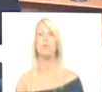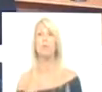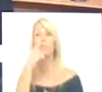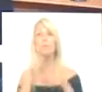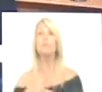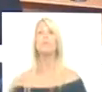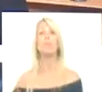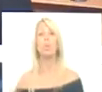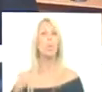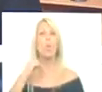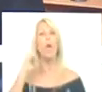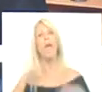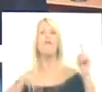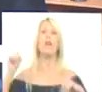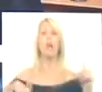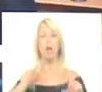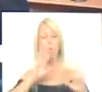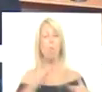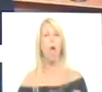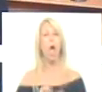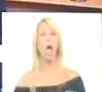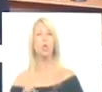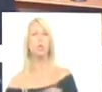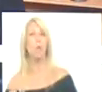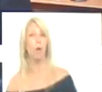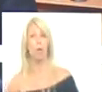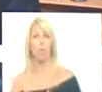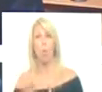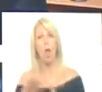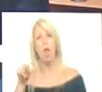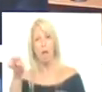não são uma variável de ajustamento, não são agentes do vosso